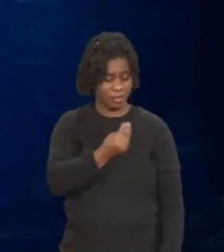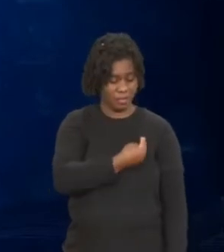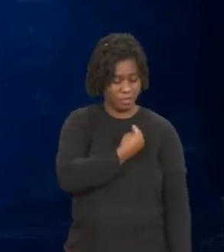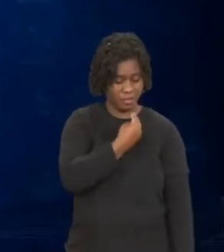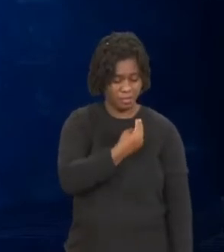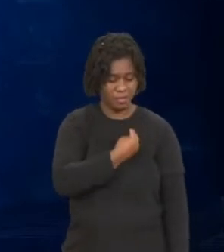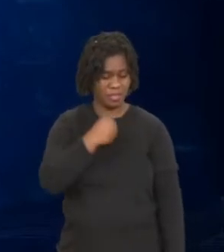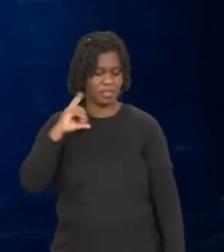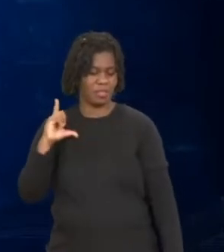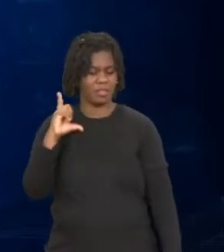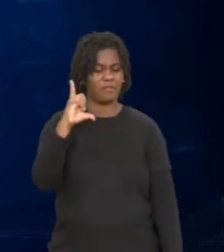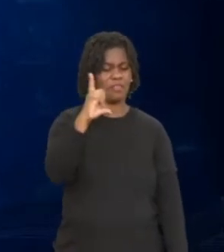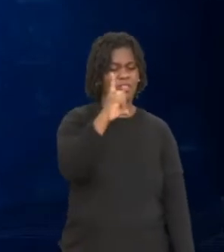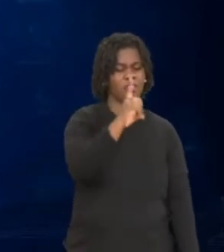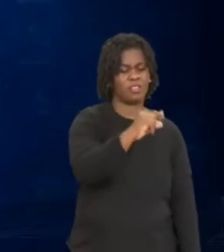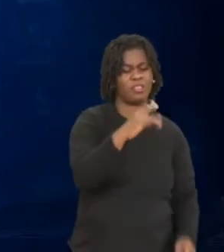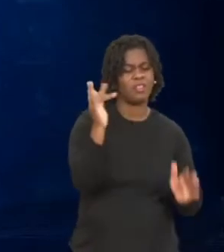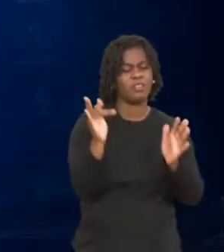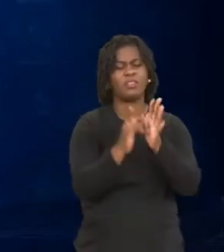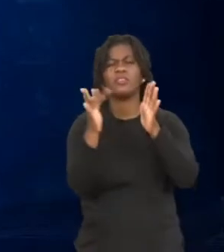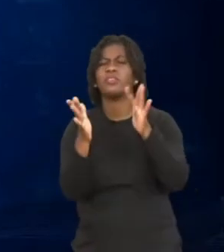tem razão.